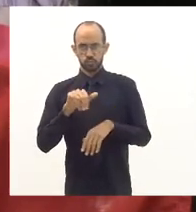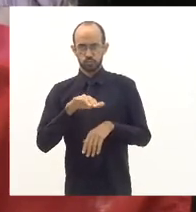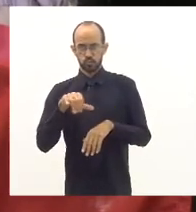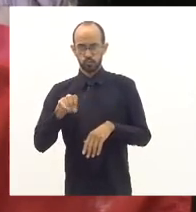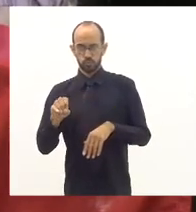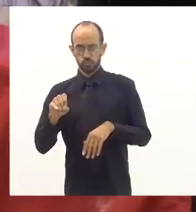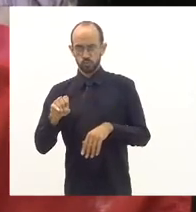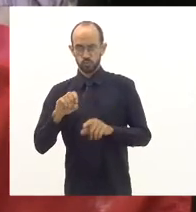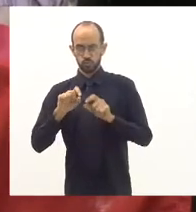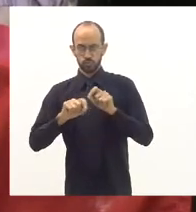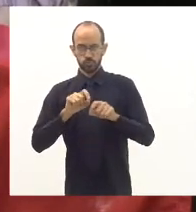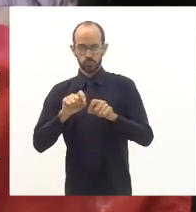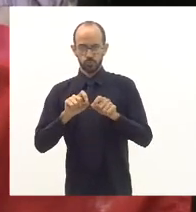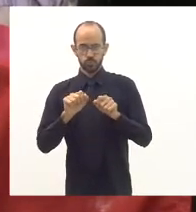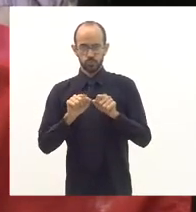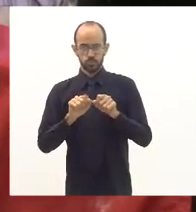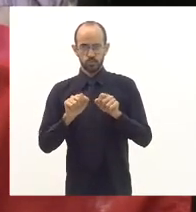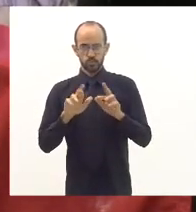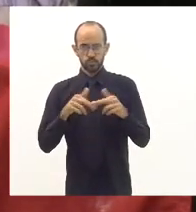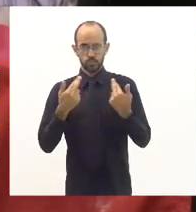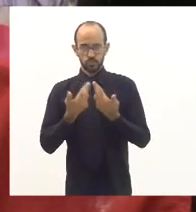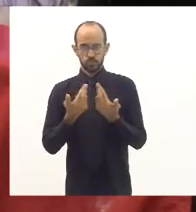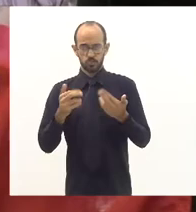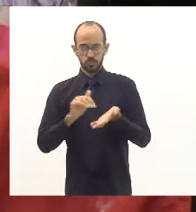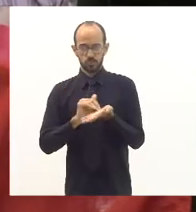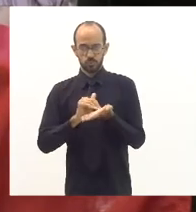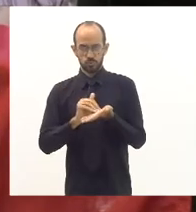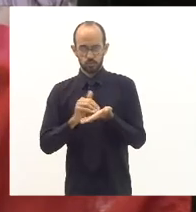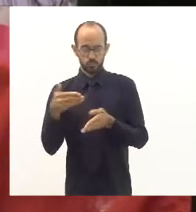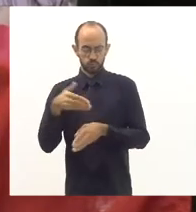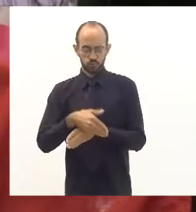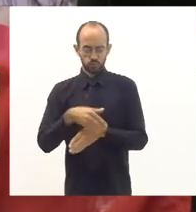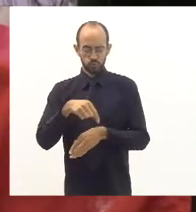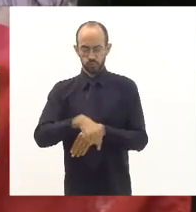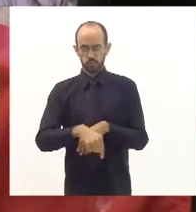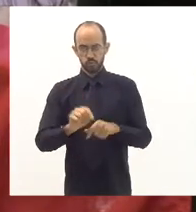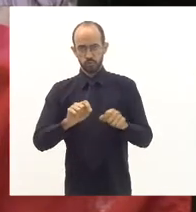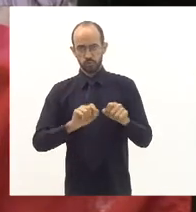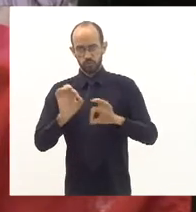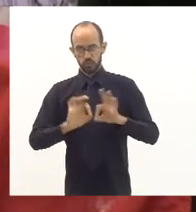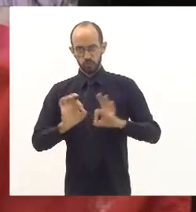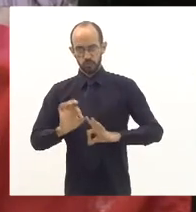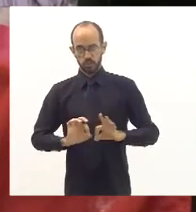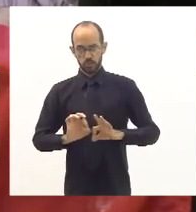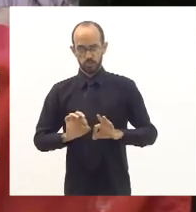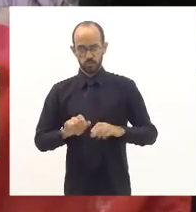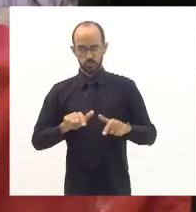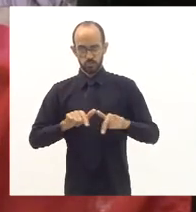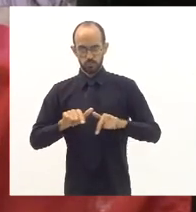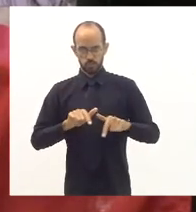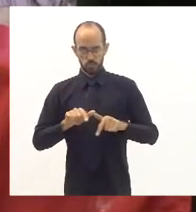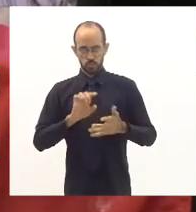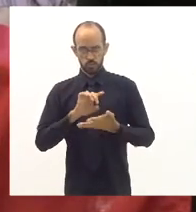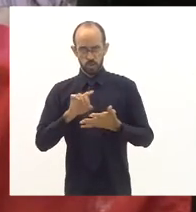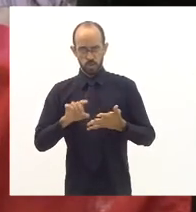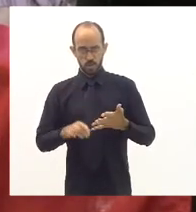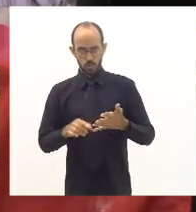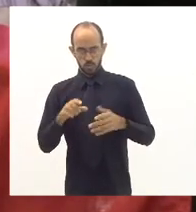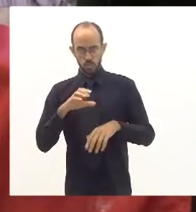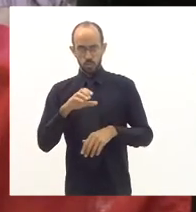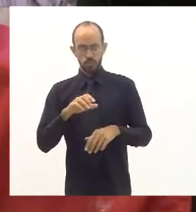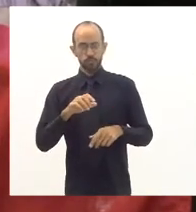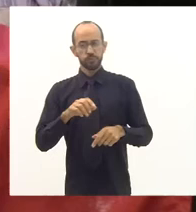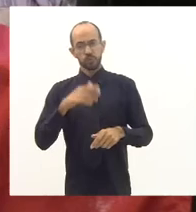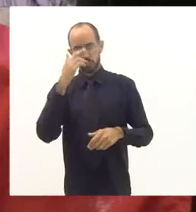isso, reuniões com as secretarias que vieram à audiência para fazer um plano de trabalho com cada uma delas. Três, o cumpra-se das